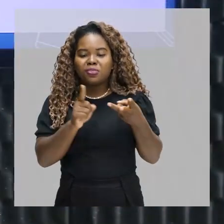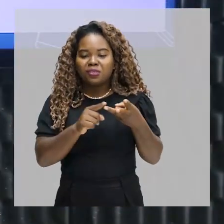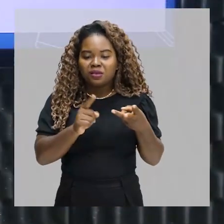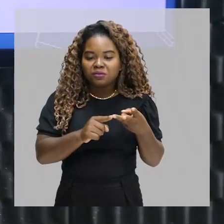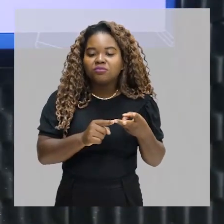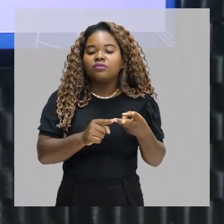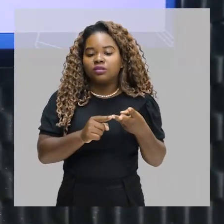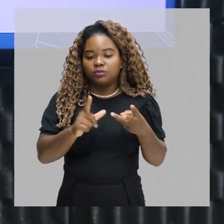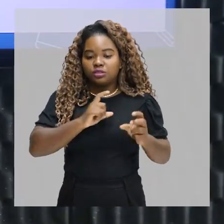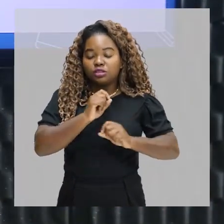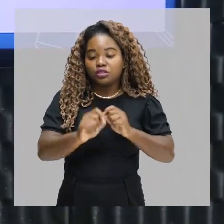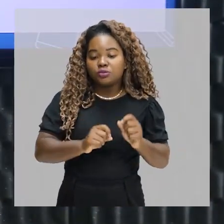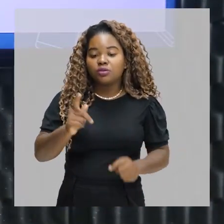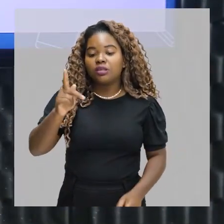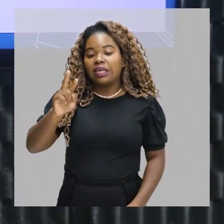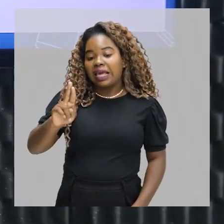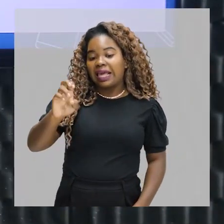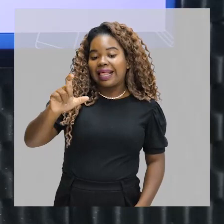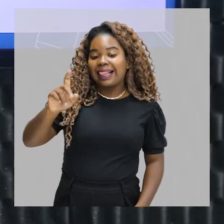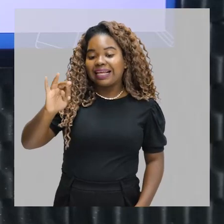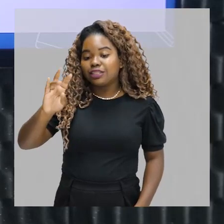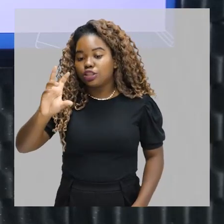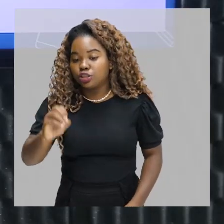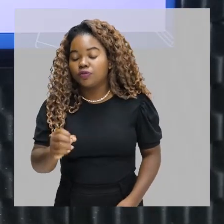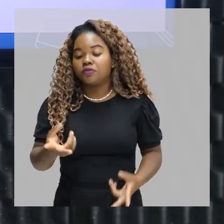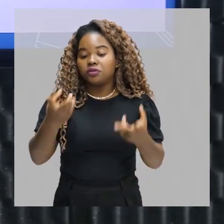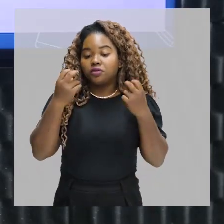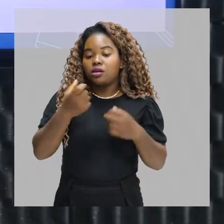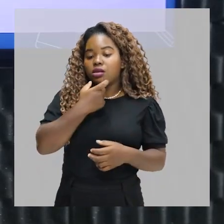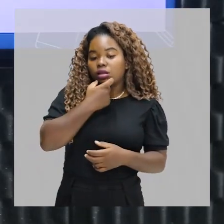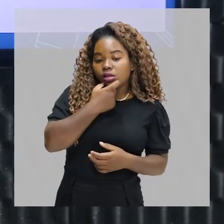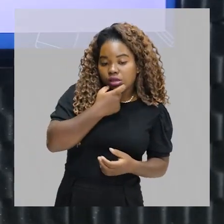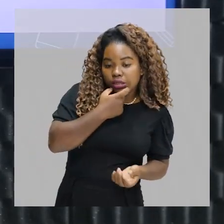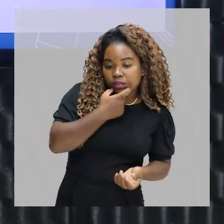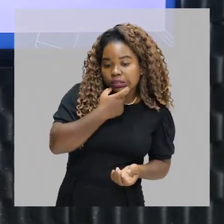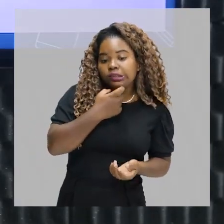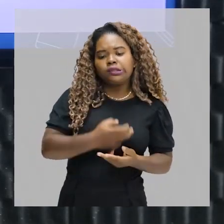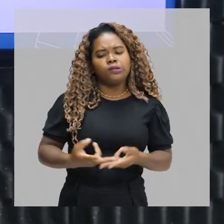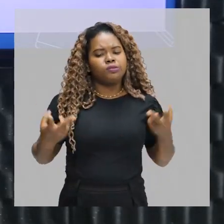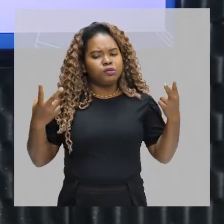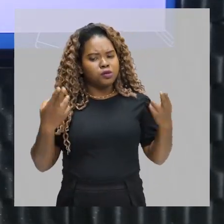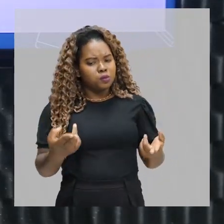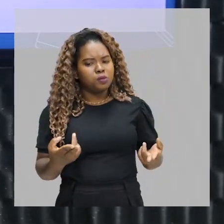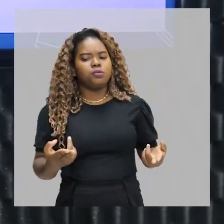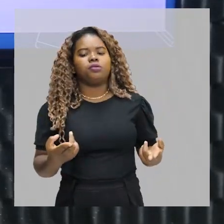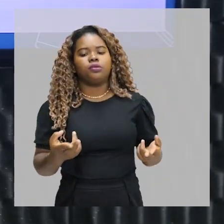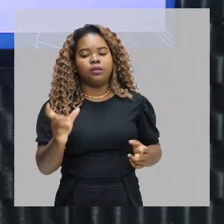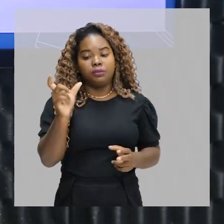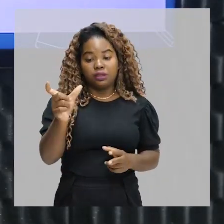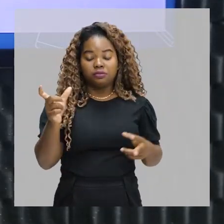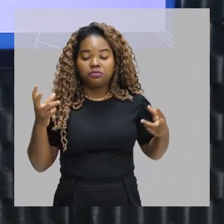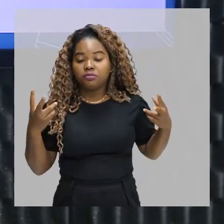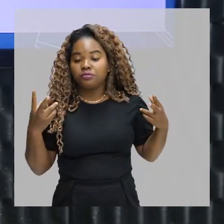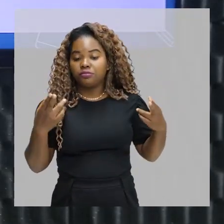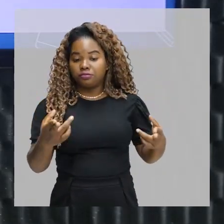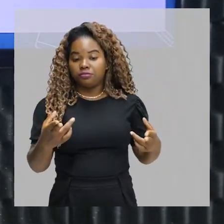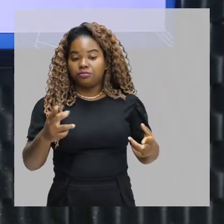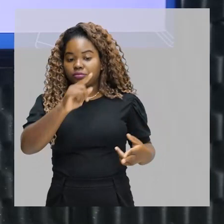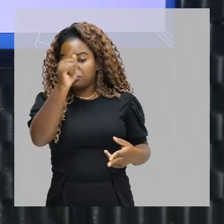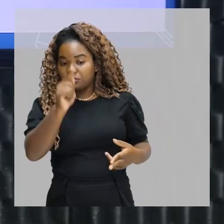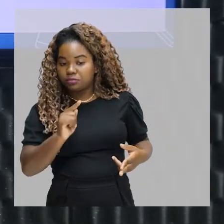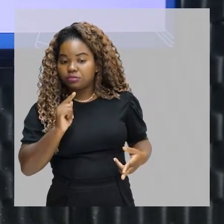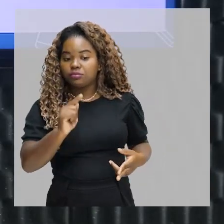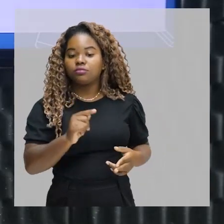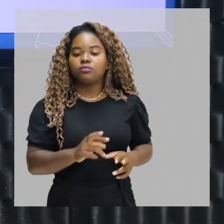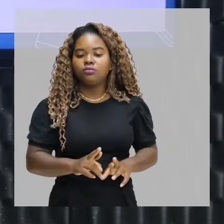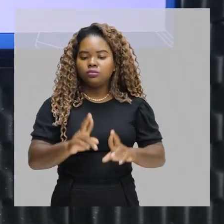pronomes relativos, que vocês vão perceber que na língua inglesa eles são idênticos, a mesma palavra que os interrogativos,